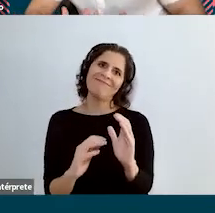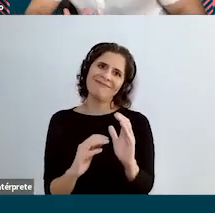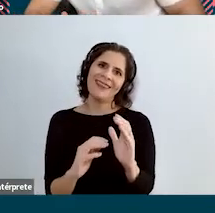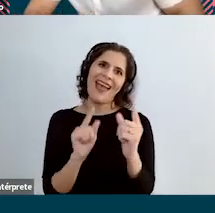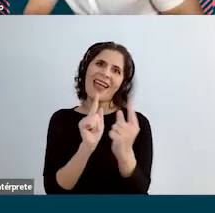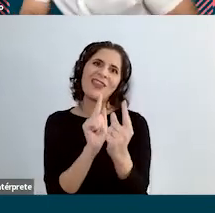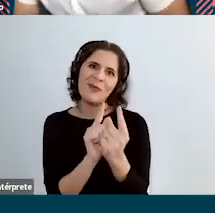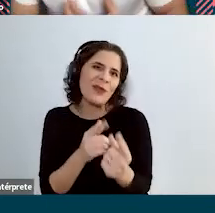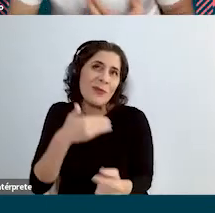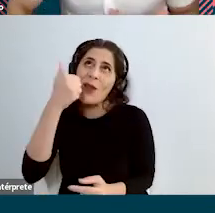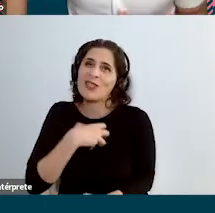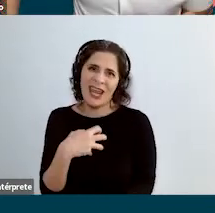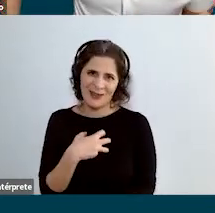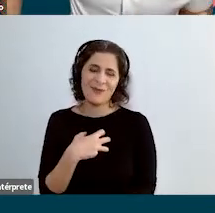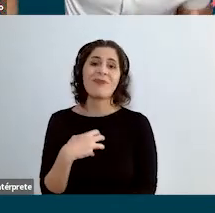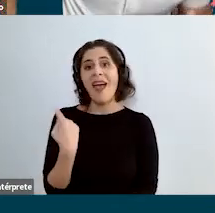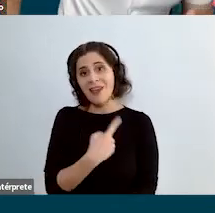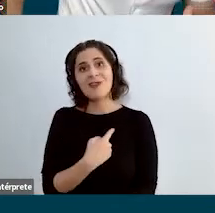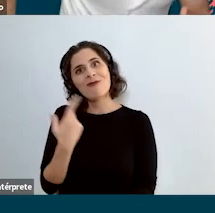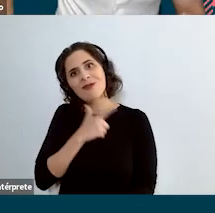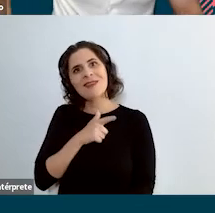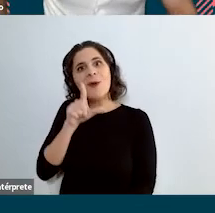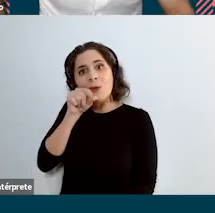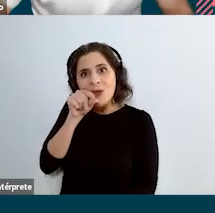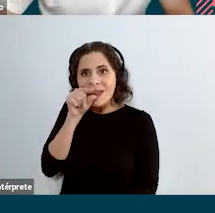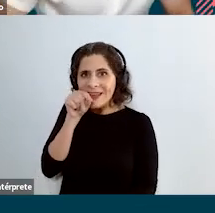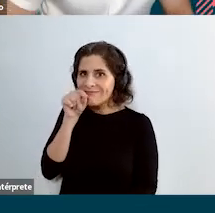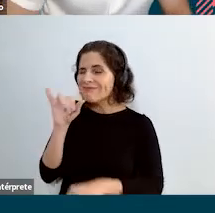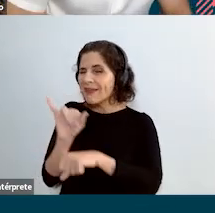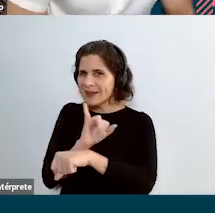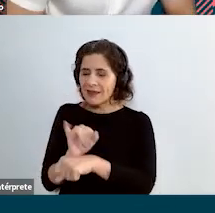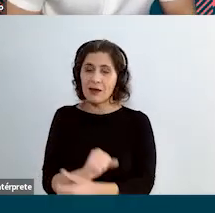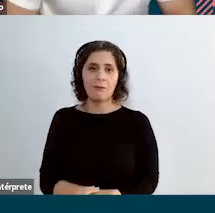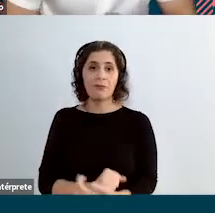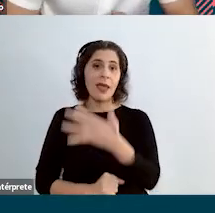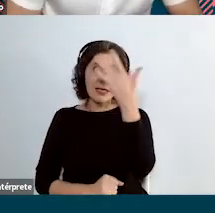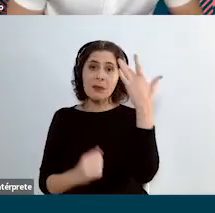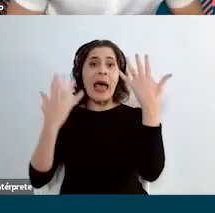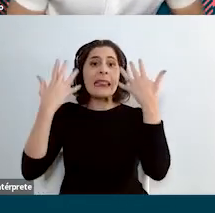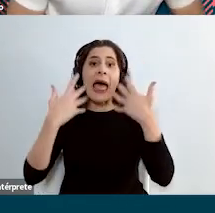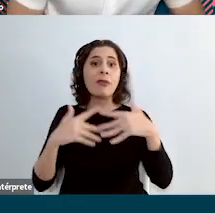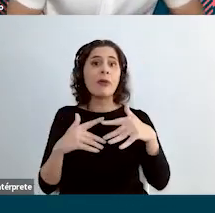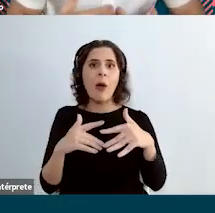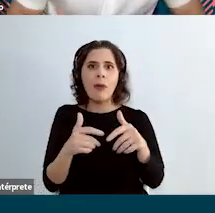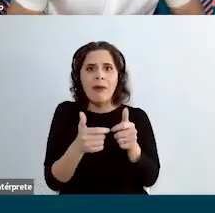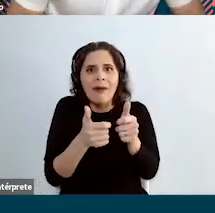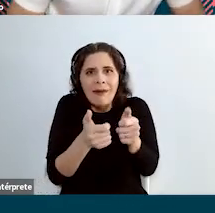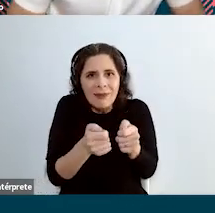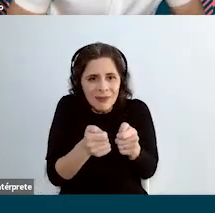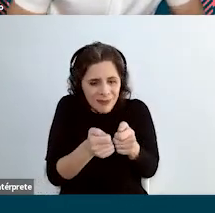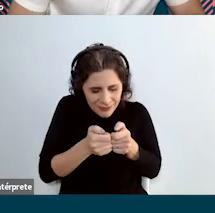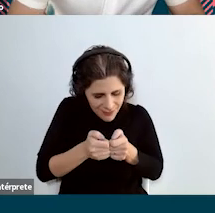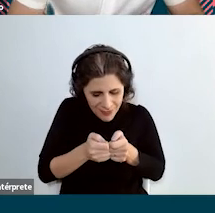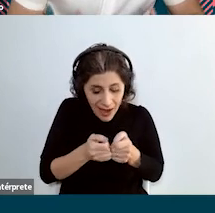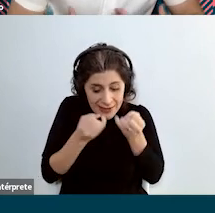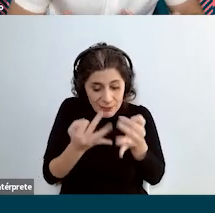Big Brother no Twitter, mas olhando para o Big Game, né? As pessoas, naturalmente, falavam do jogo